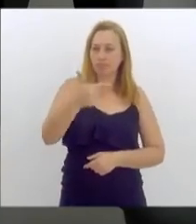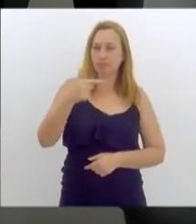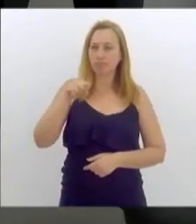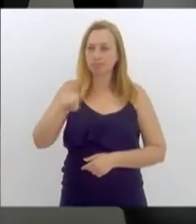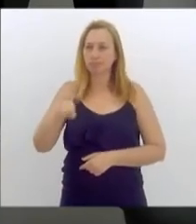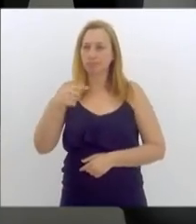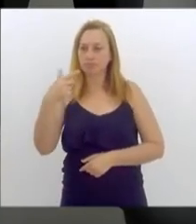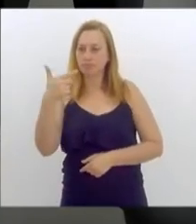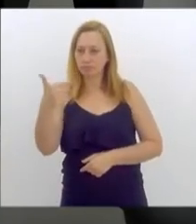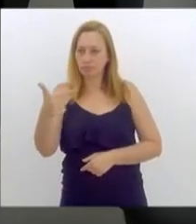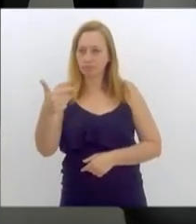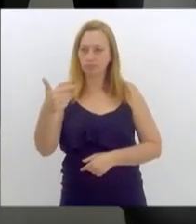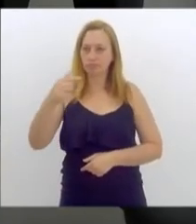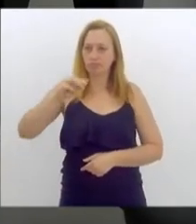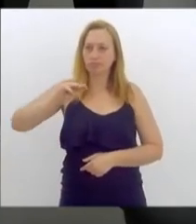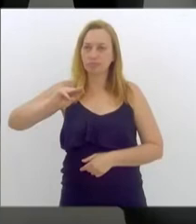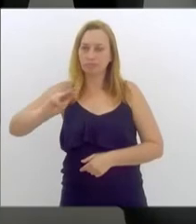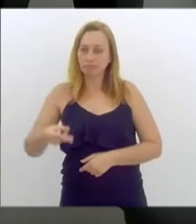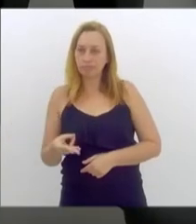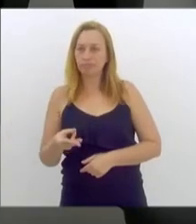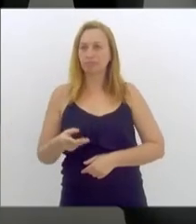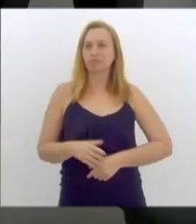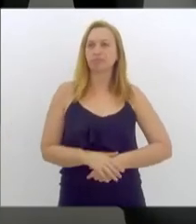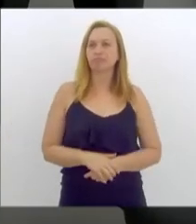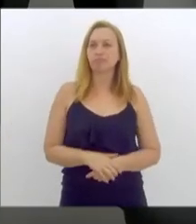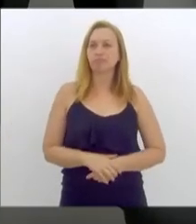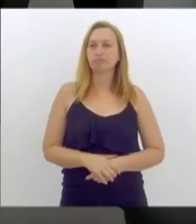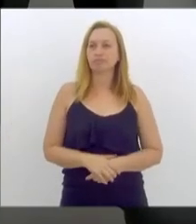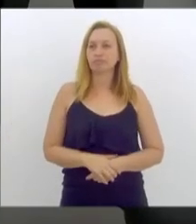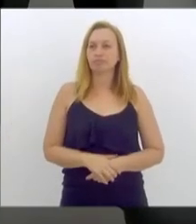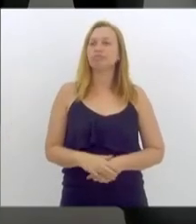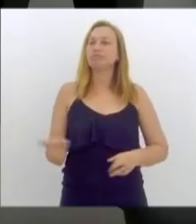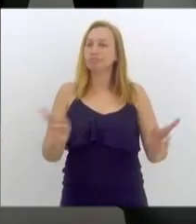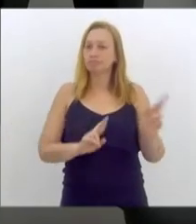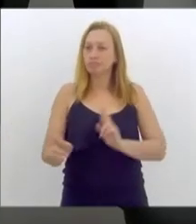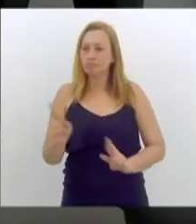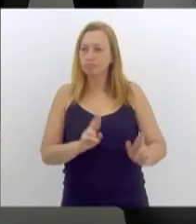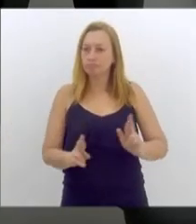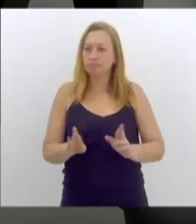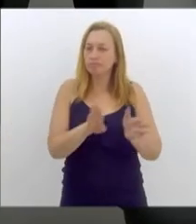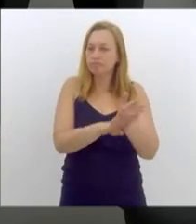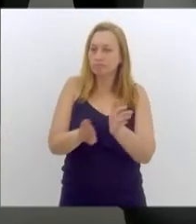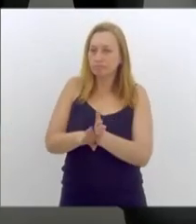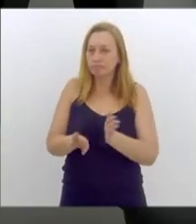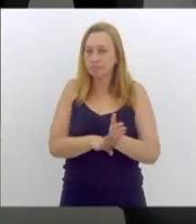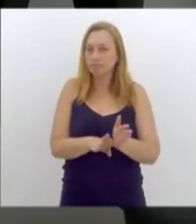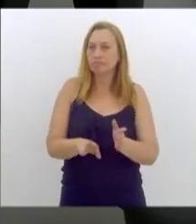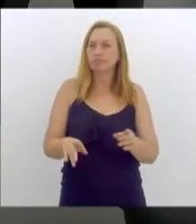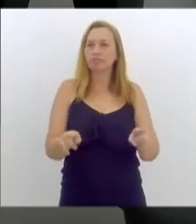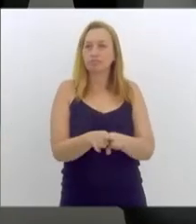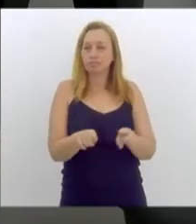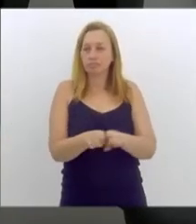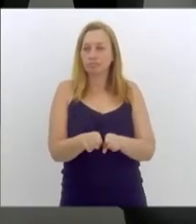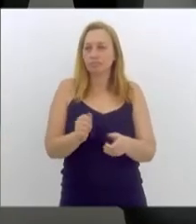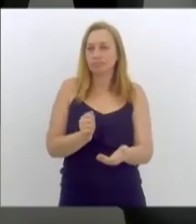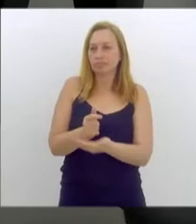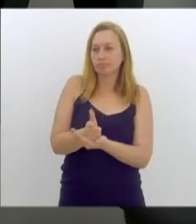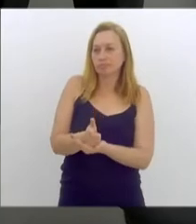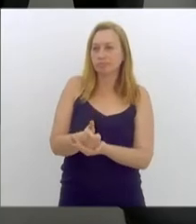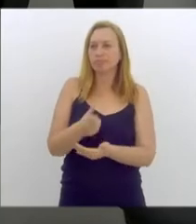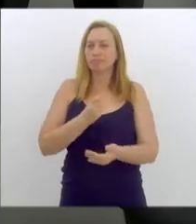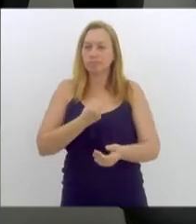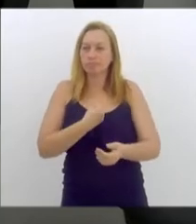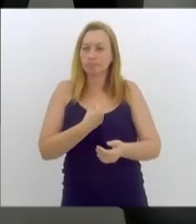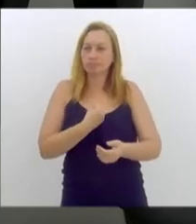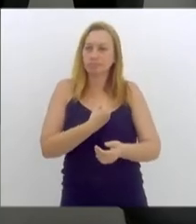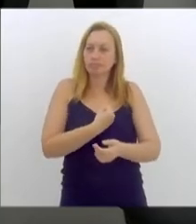bilhões né e com relação a despesa com pessoal também a gente tem um